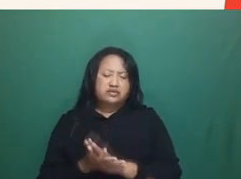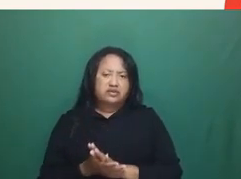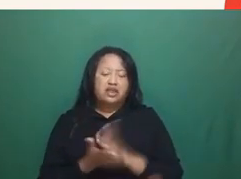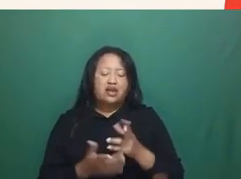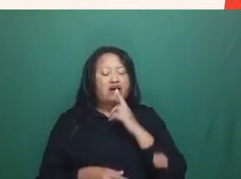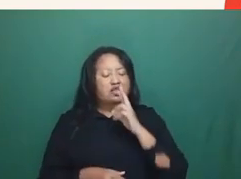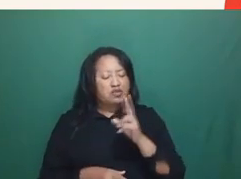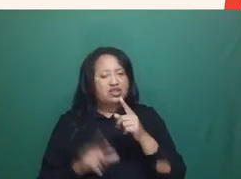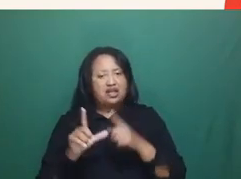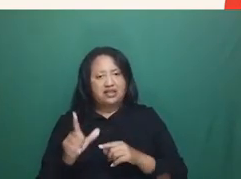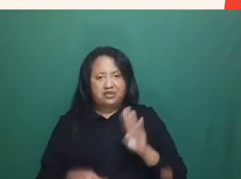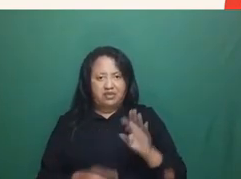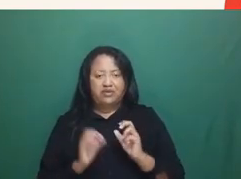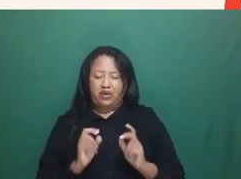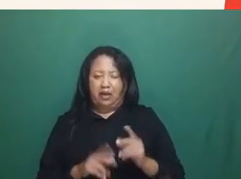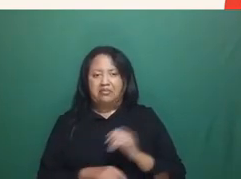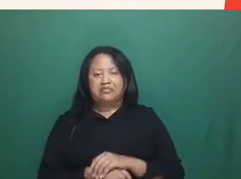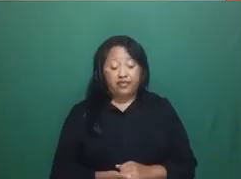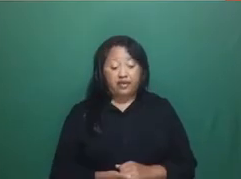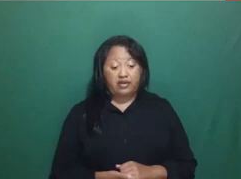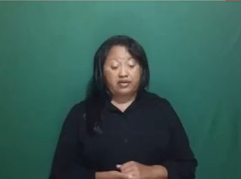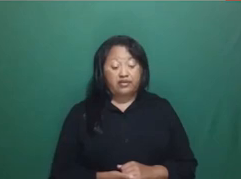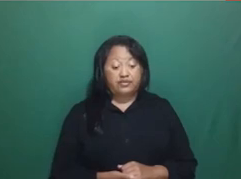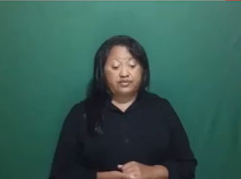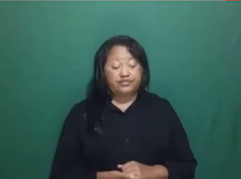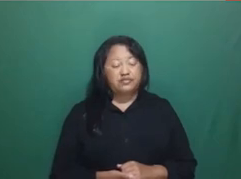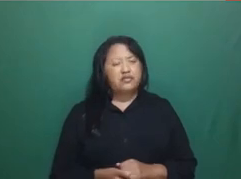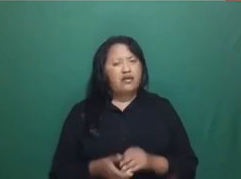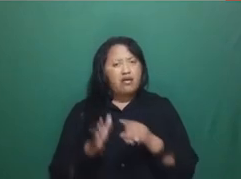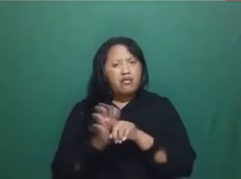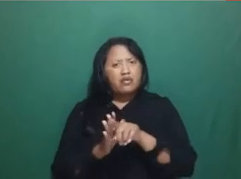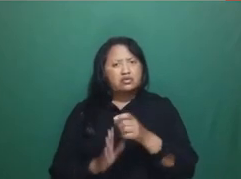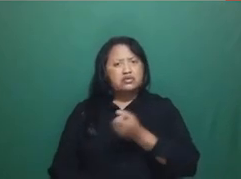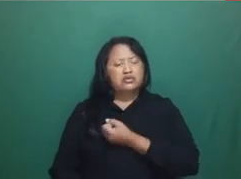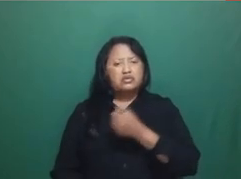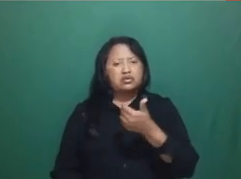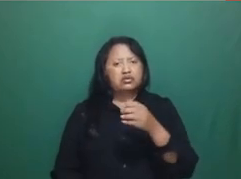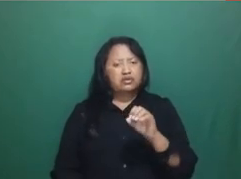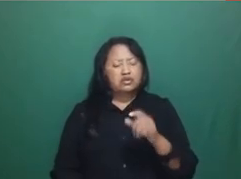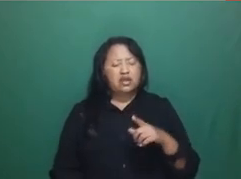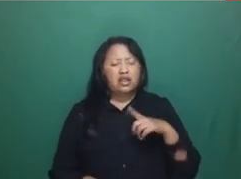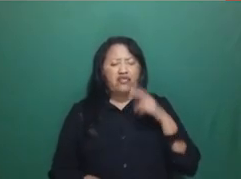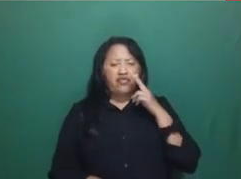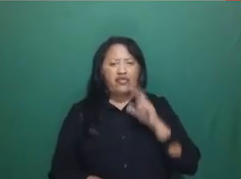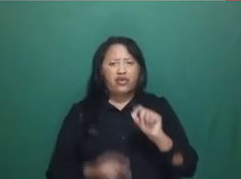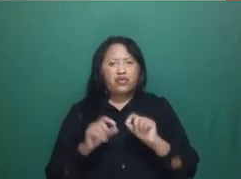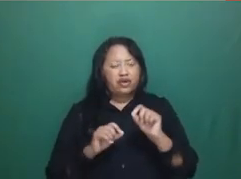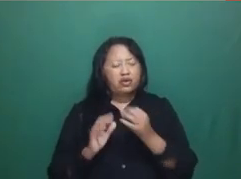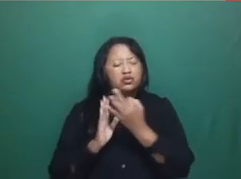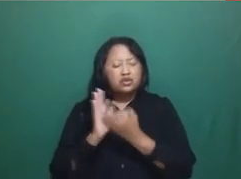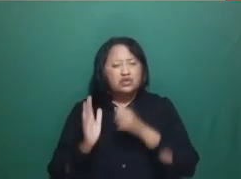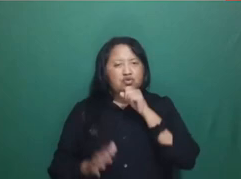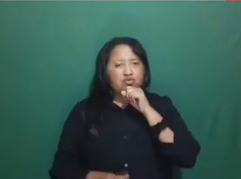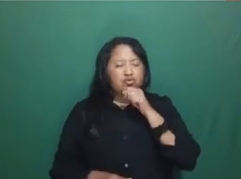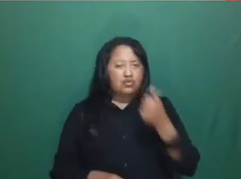Nova é da letra B beleza na questão 10 a gente tem assim ainda sobre o texto